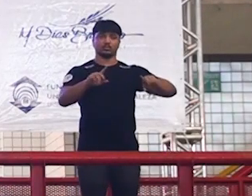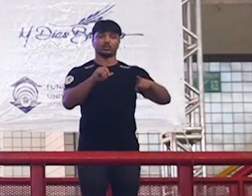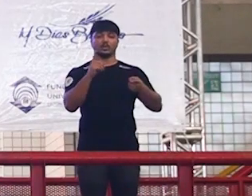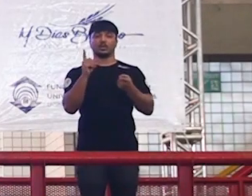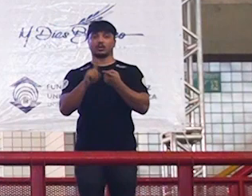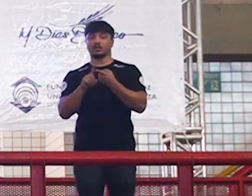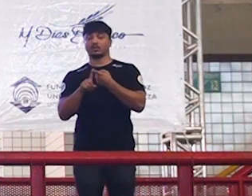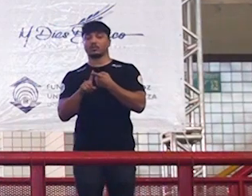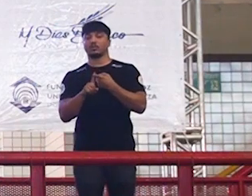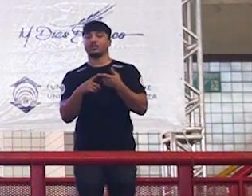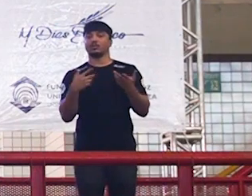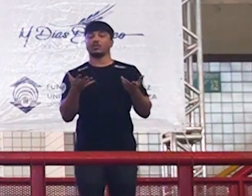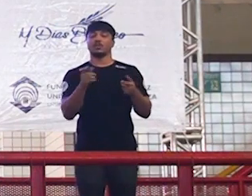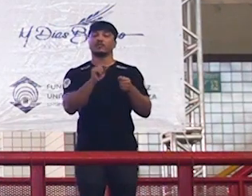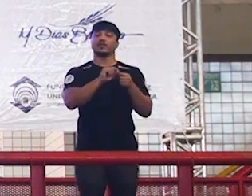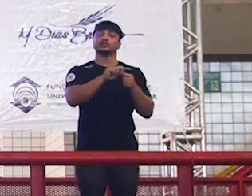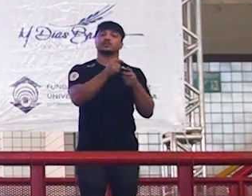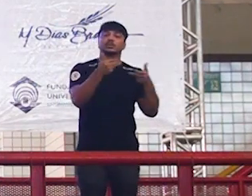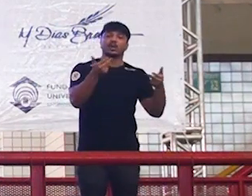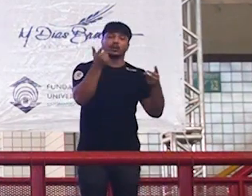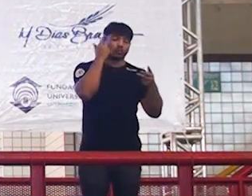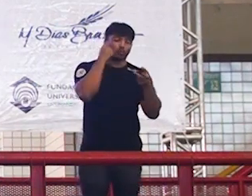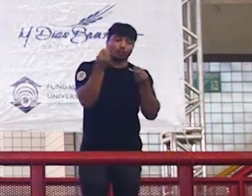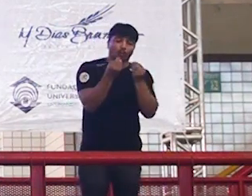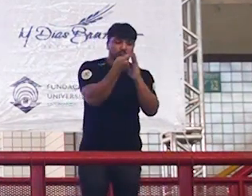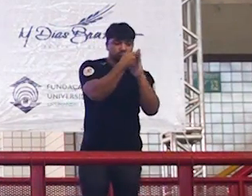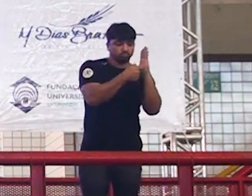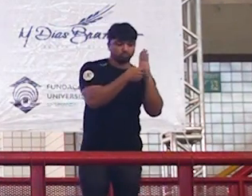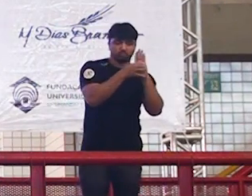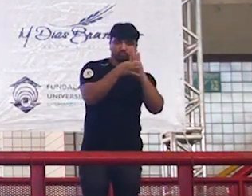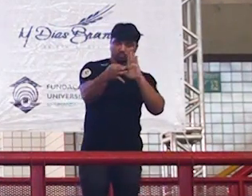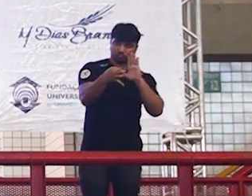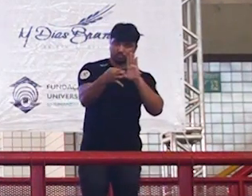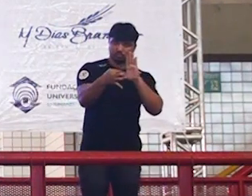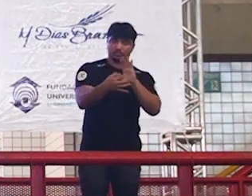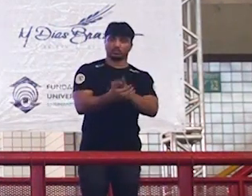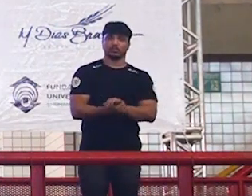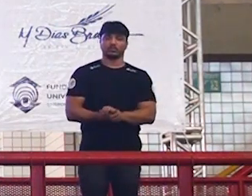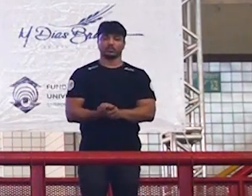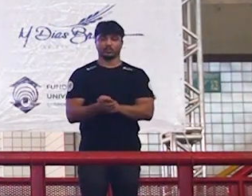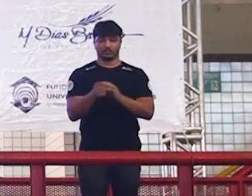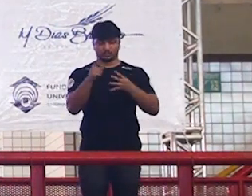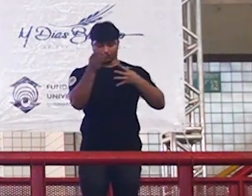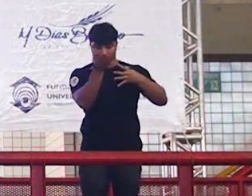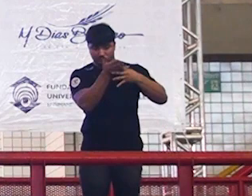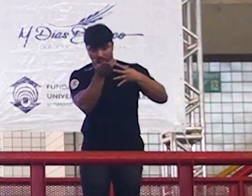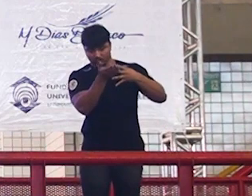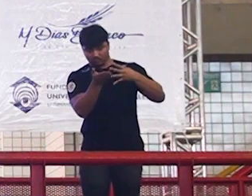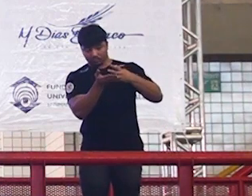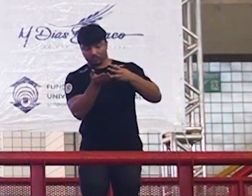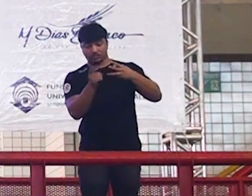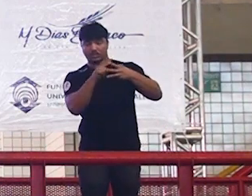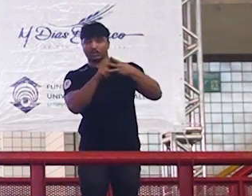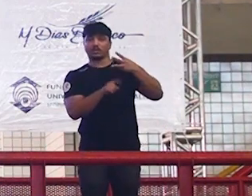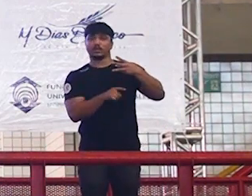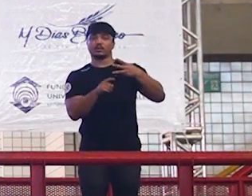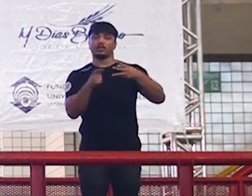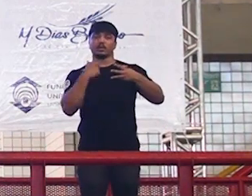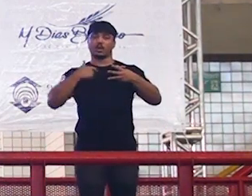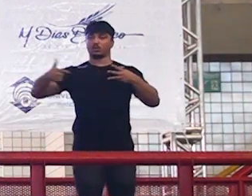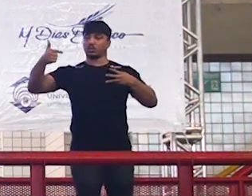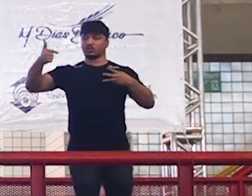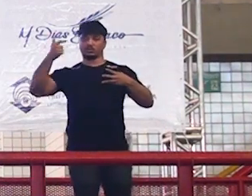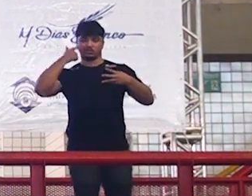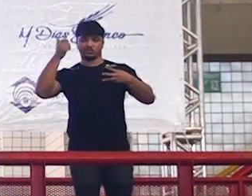E fazer a dissertação de caráter argumentativo. Você divide em 3 blocos a competência 3.